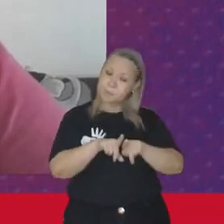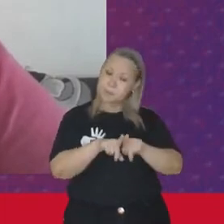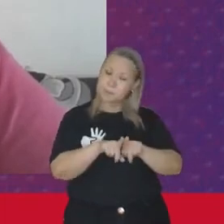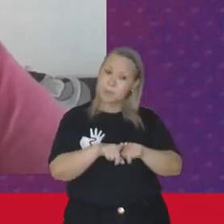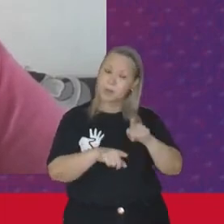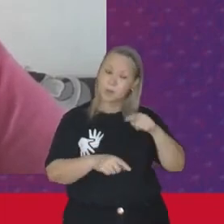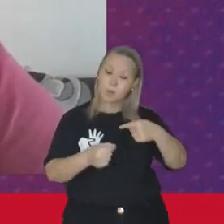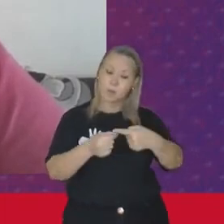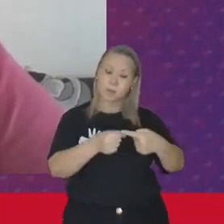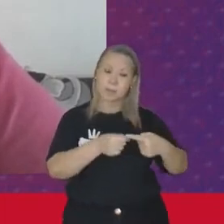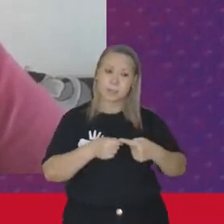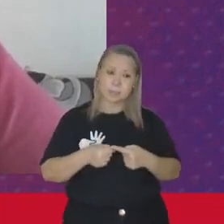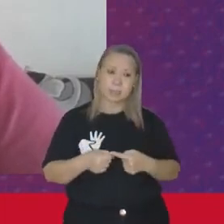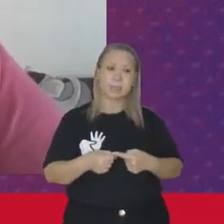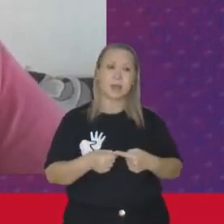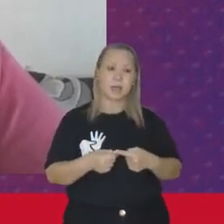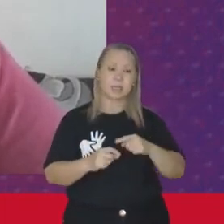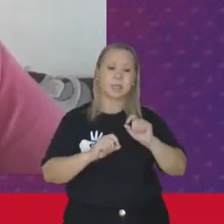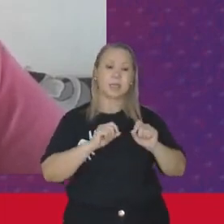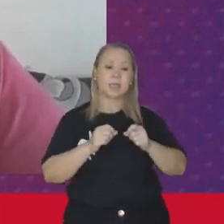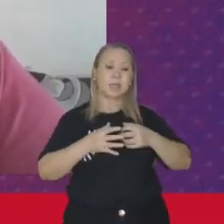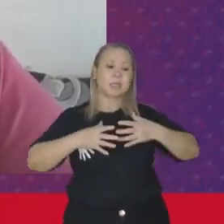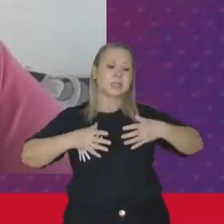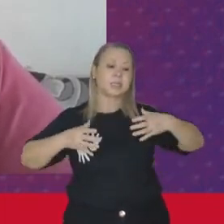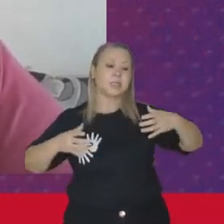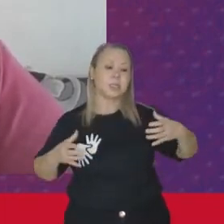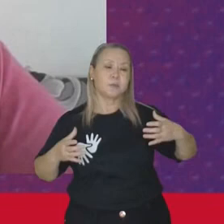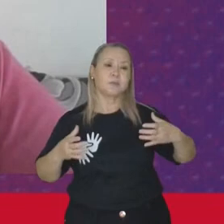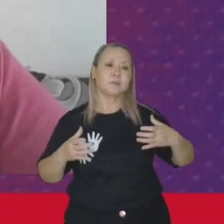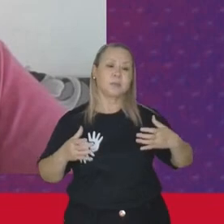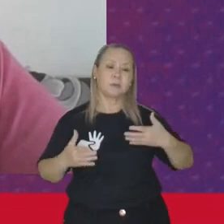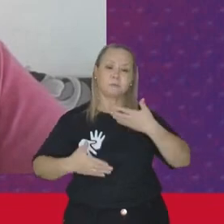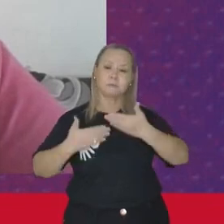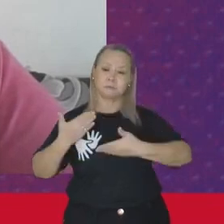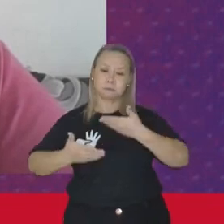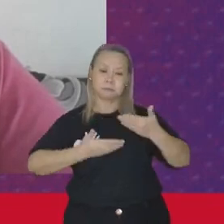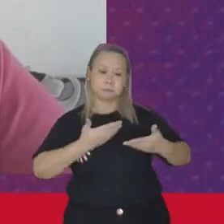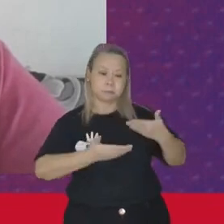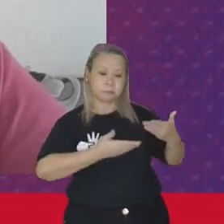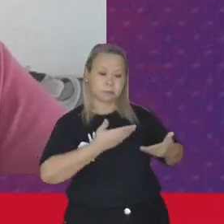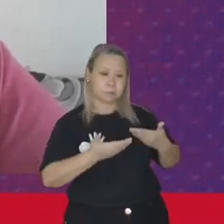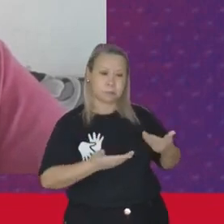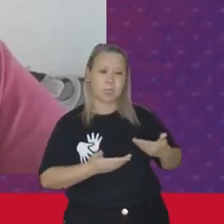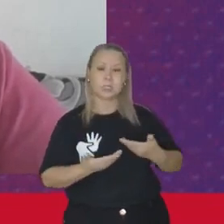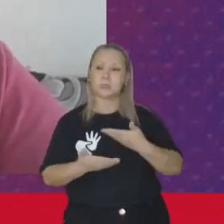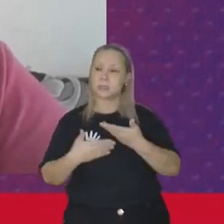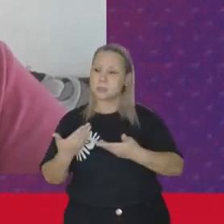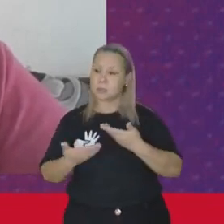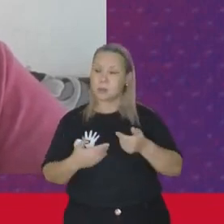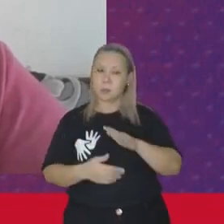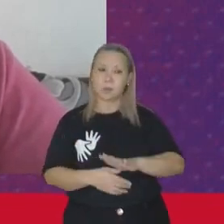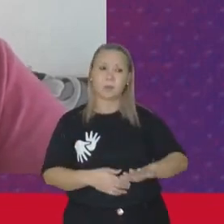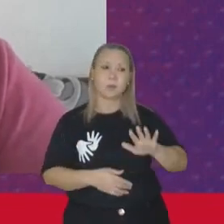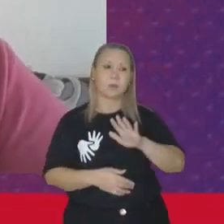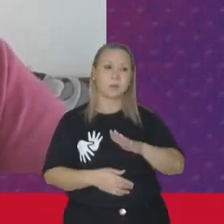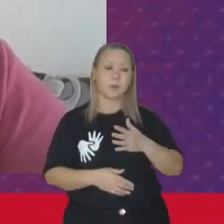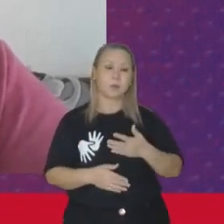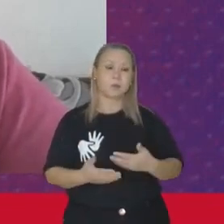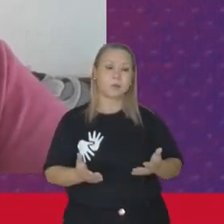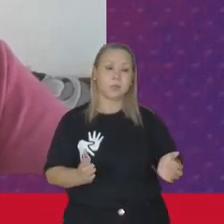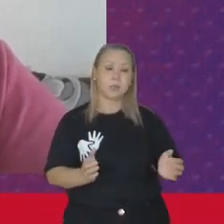uma cidade, né, que essa dimensão transversal, né, intersetorial,